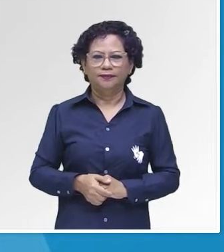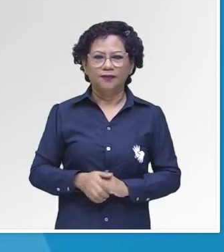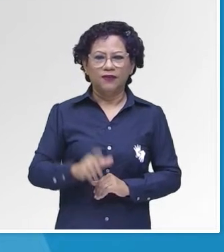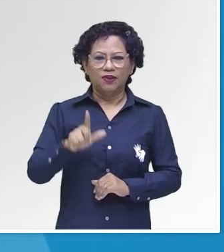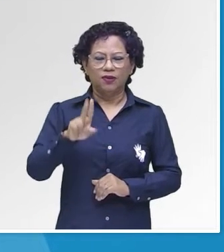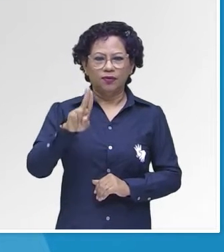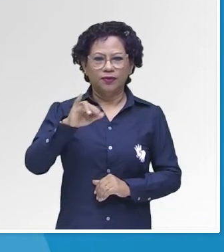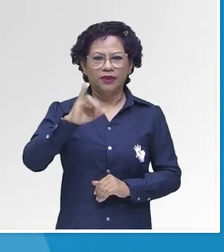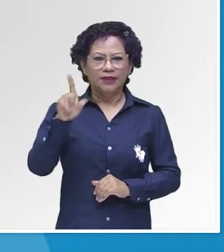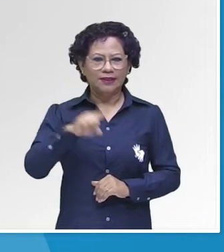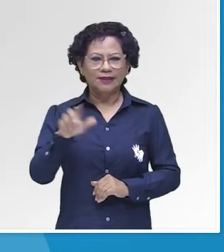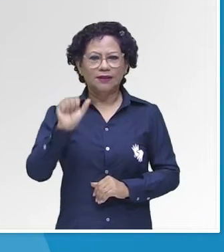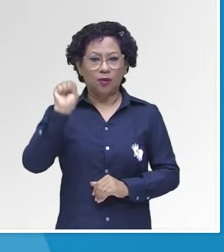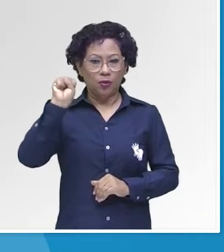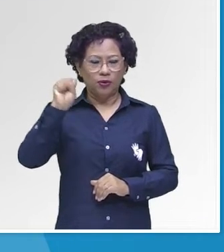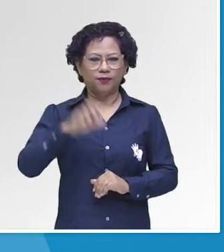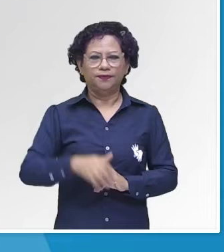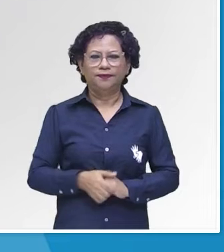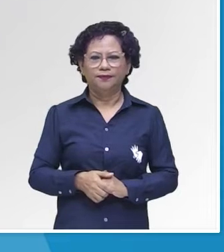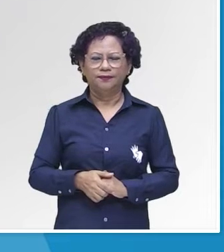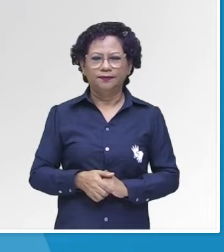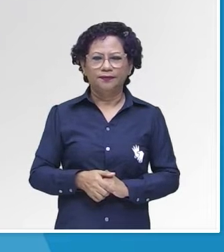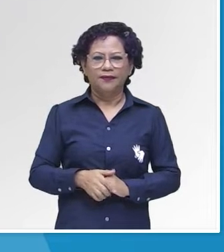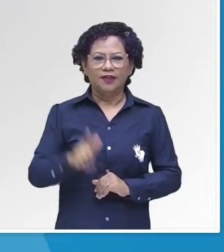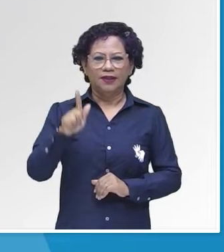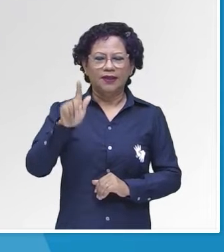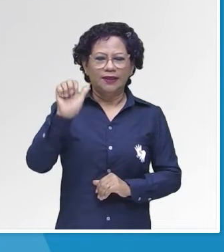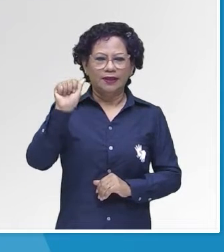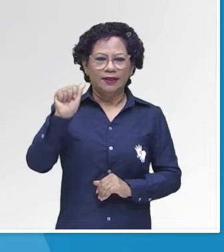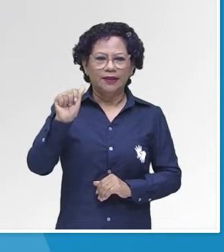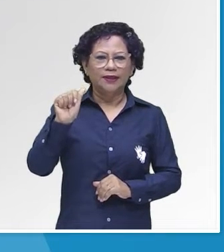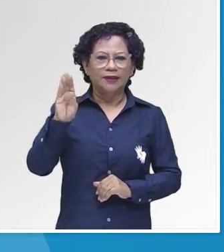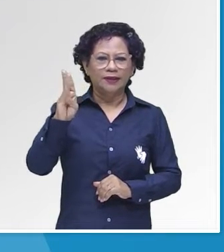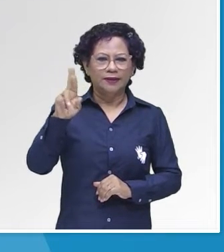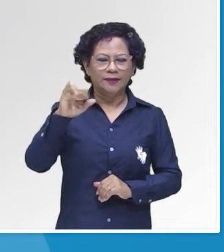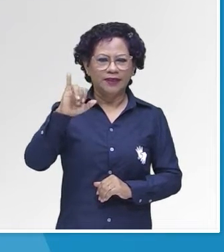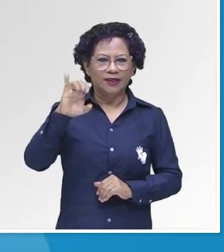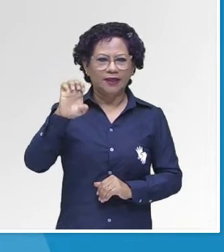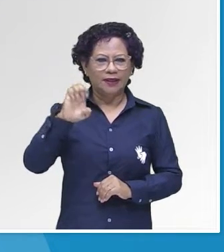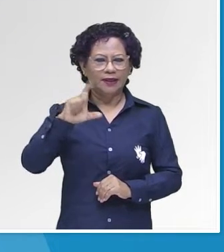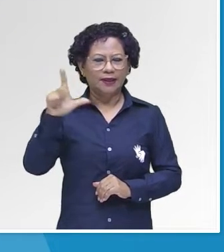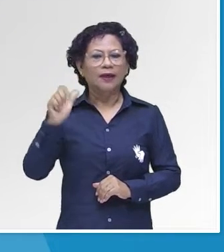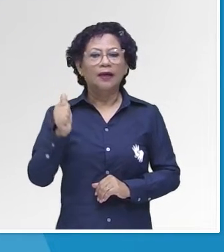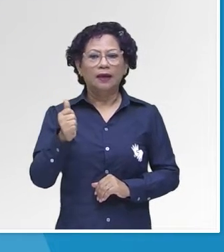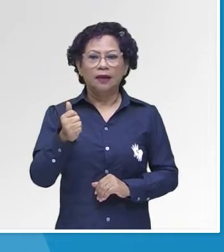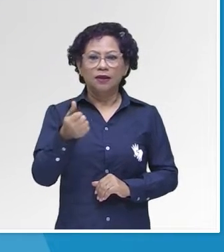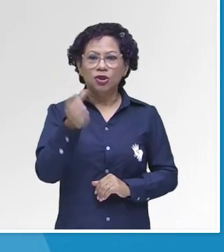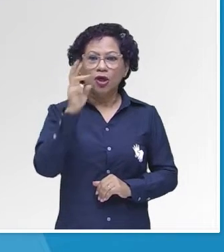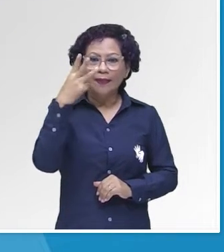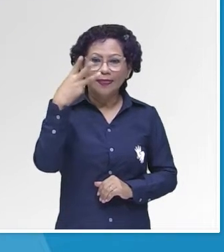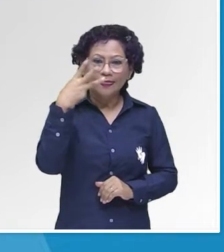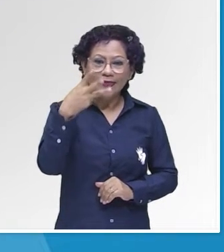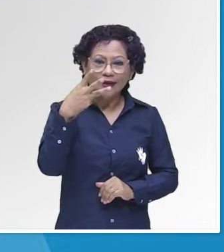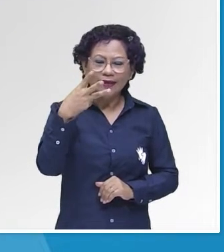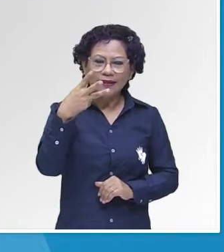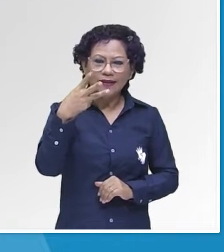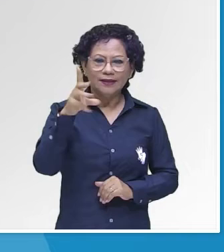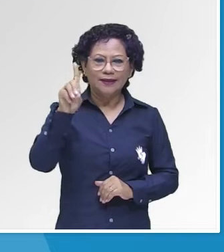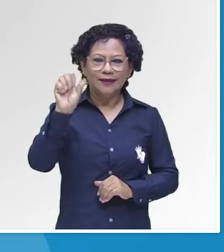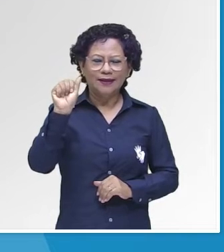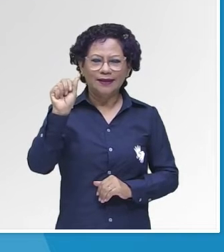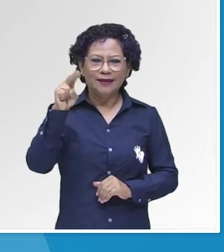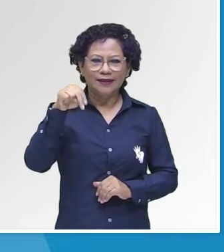Luísa, 8. Aluna Gabriela, 3. Aluna Rafaela, 7.